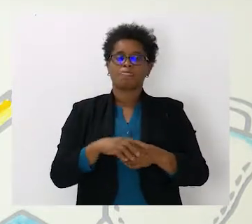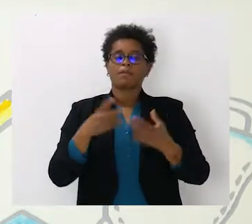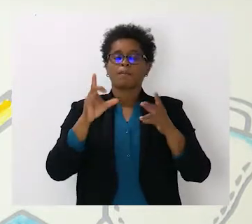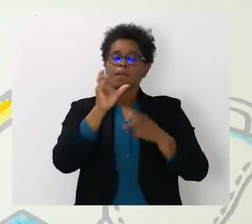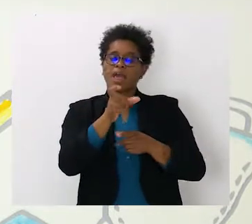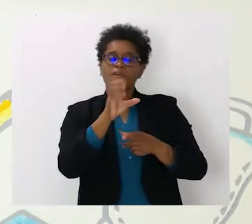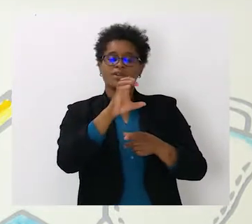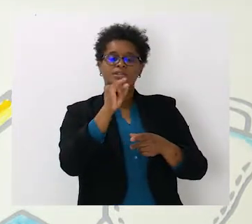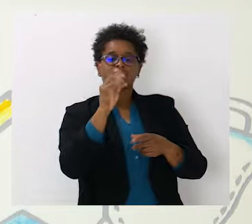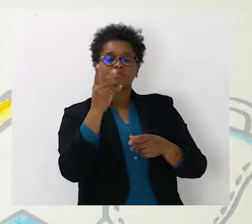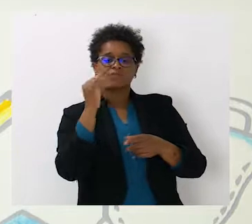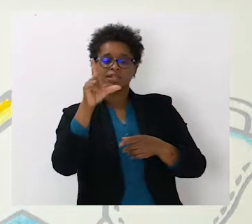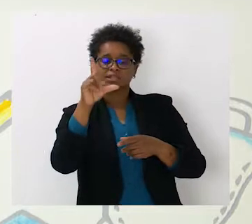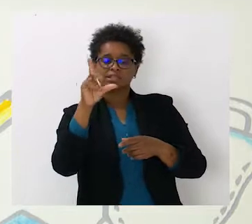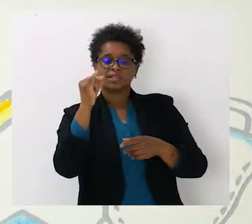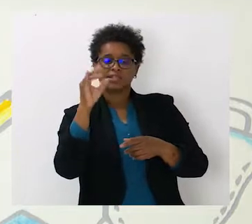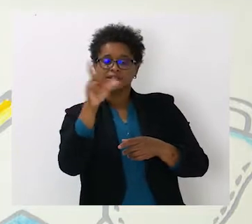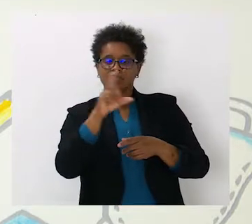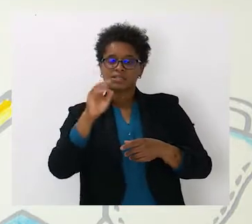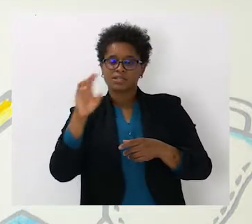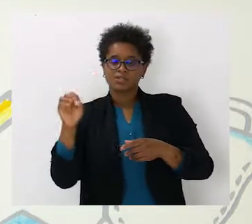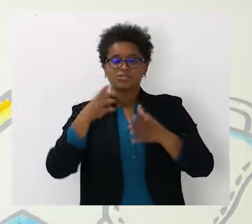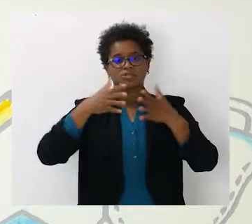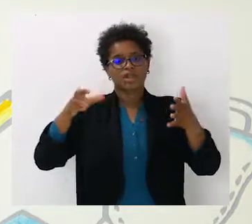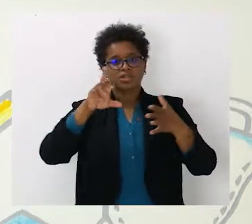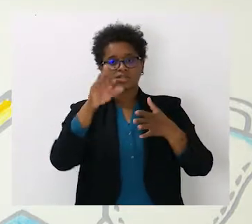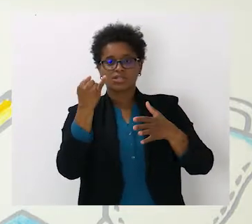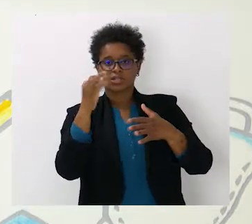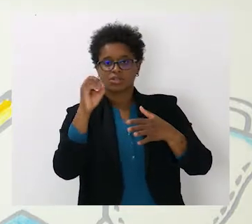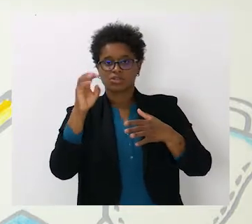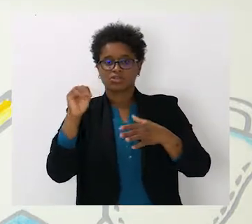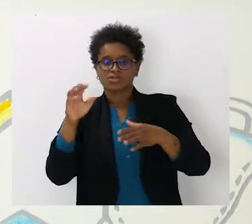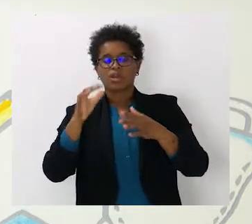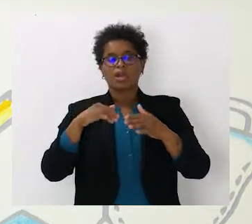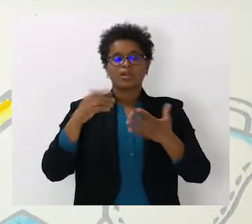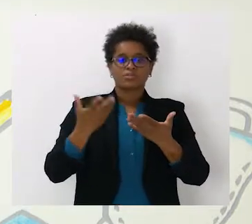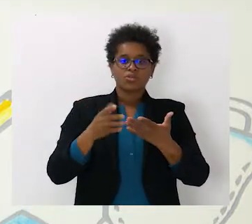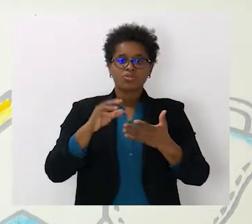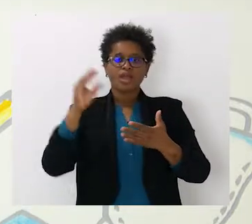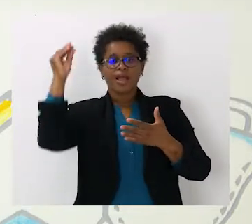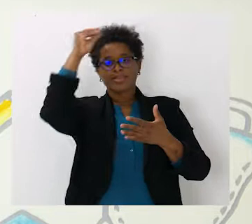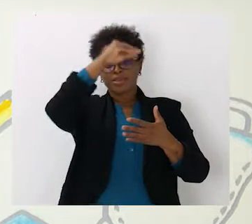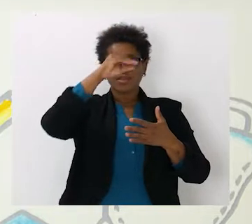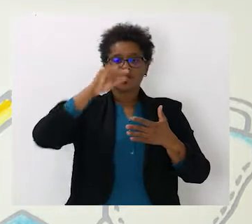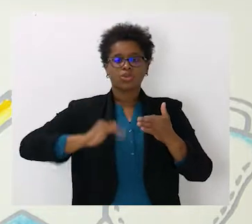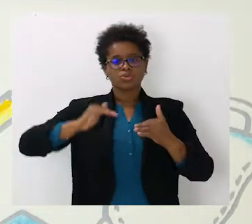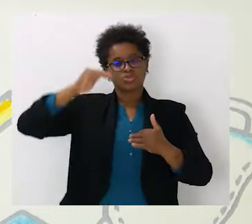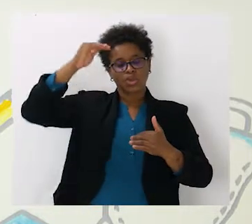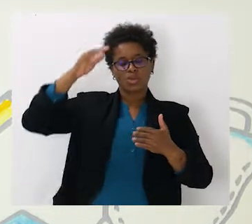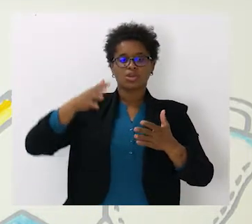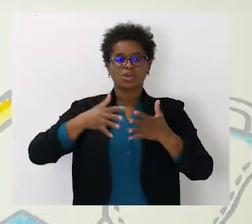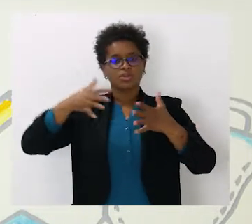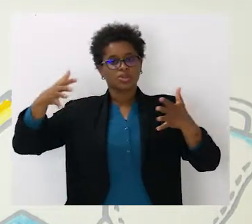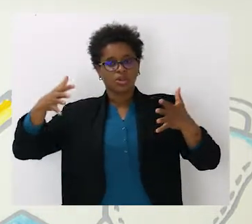o termo civilizações dos grandes rios, pois as aldeias cresceram,